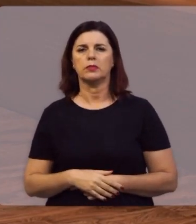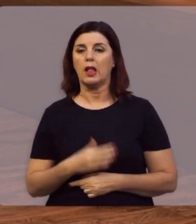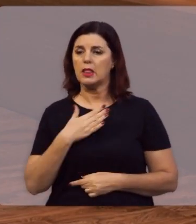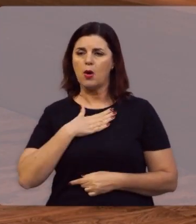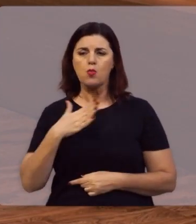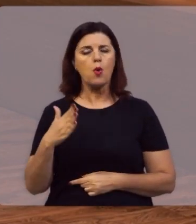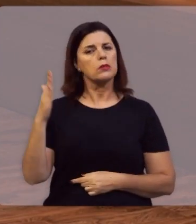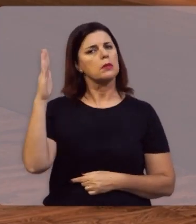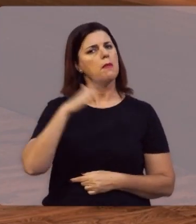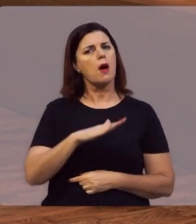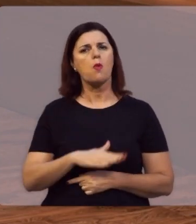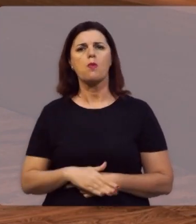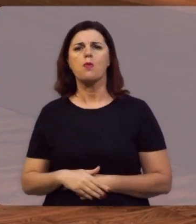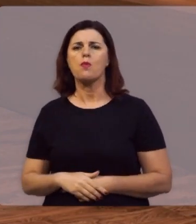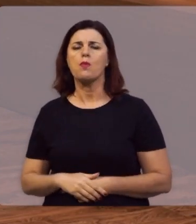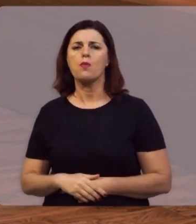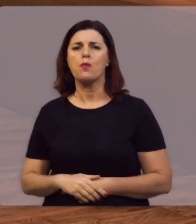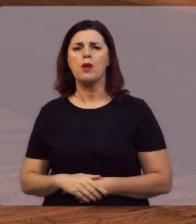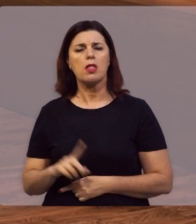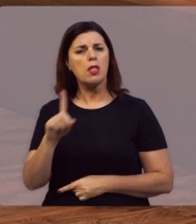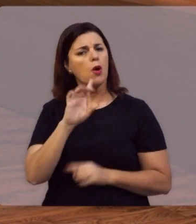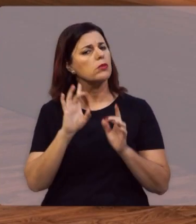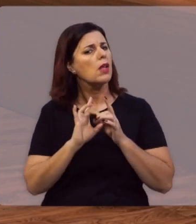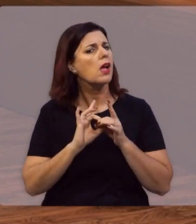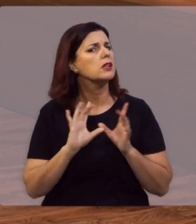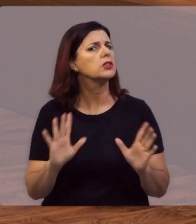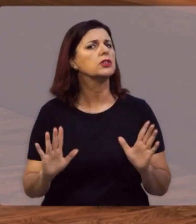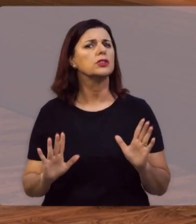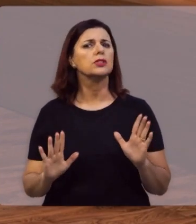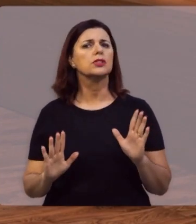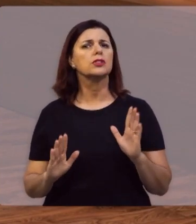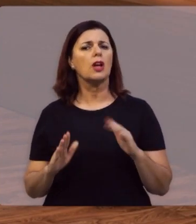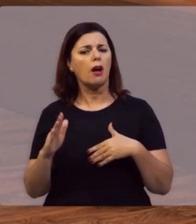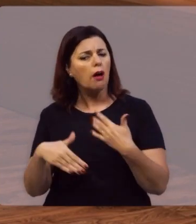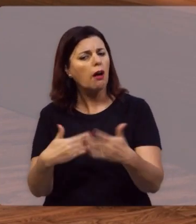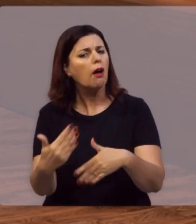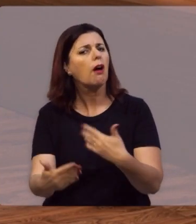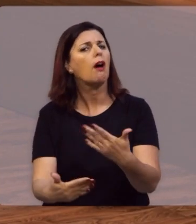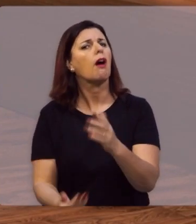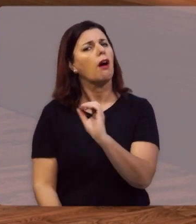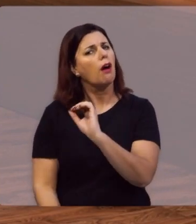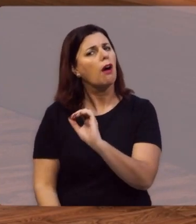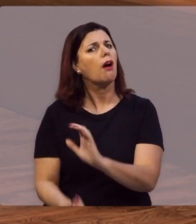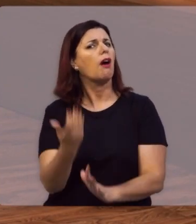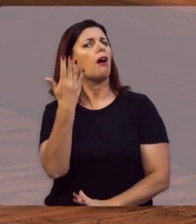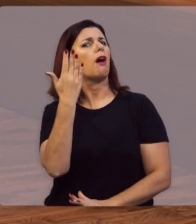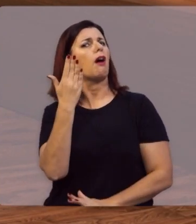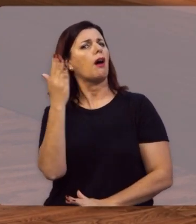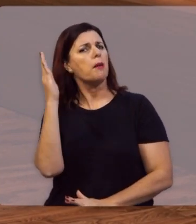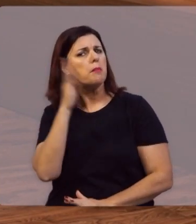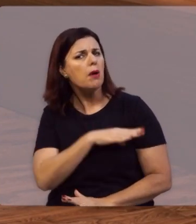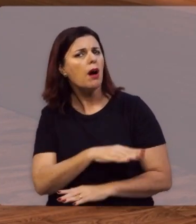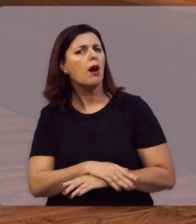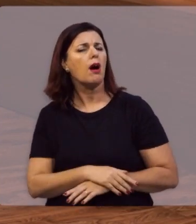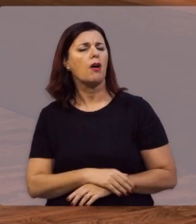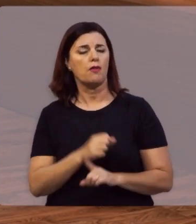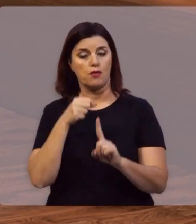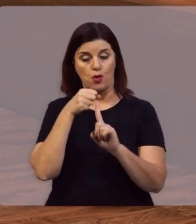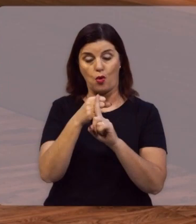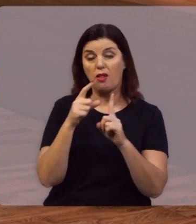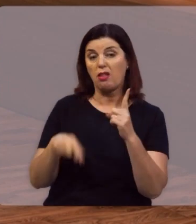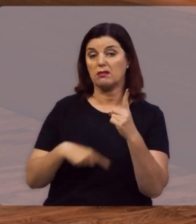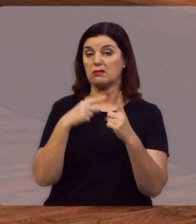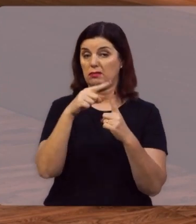reprimir o mal é não permitir que prospere floresça esquemas de